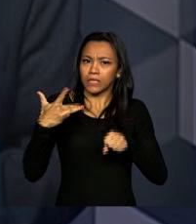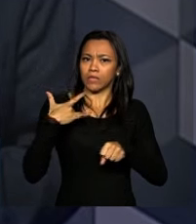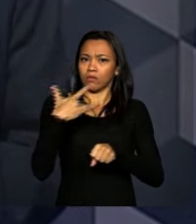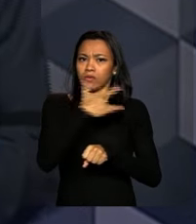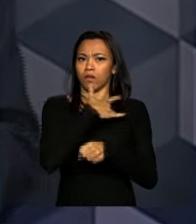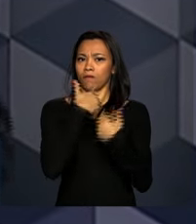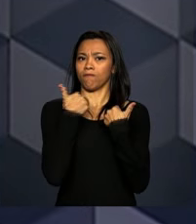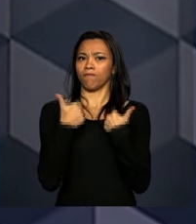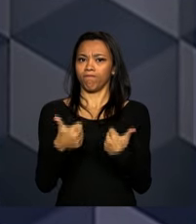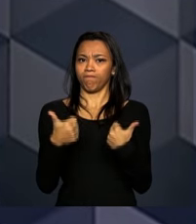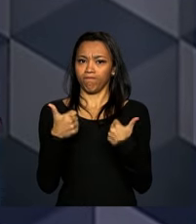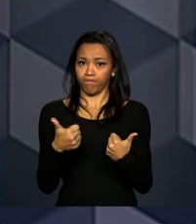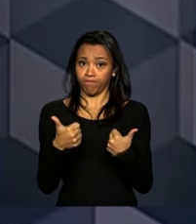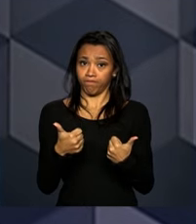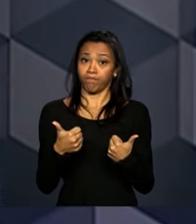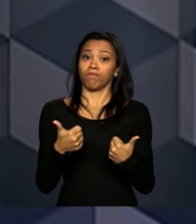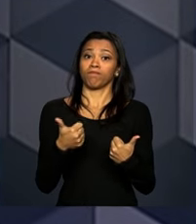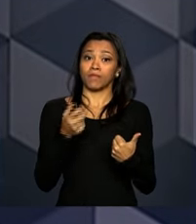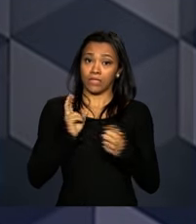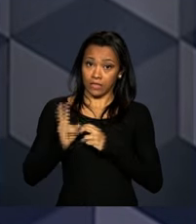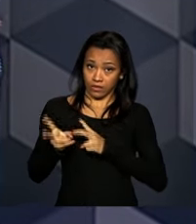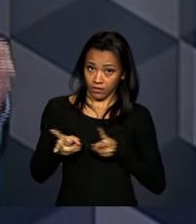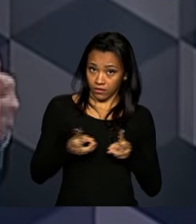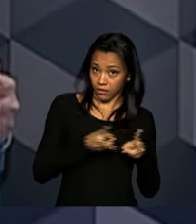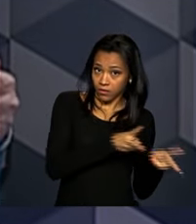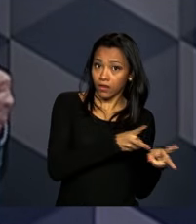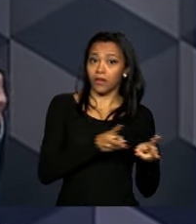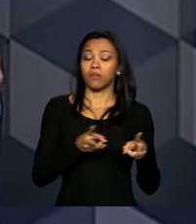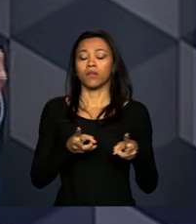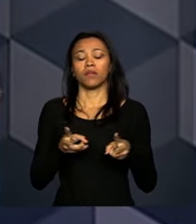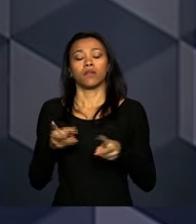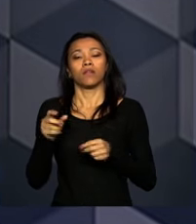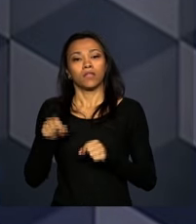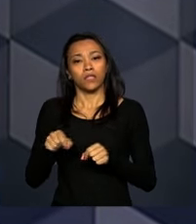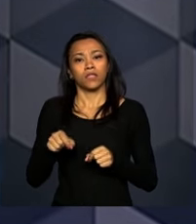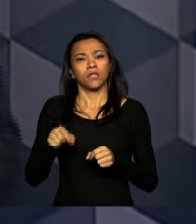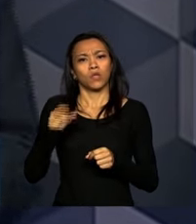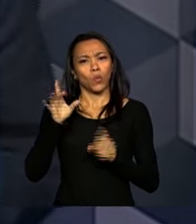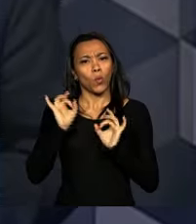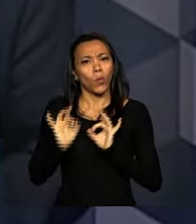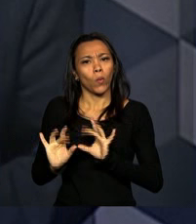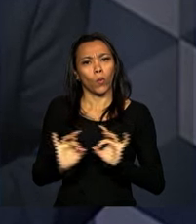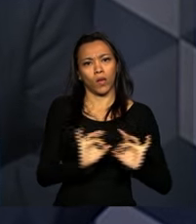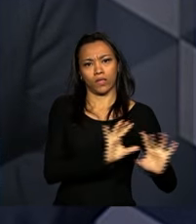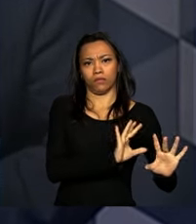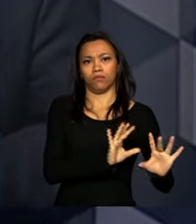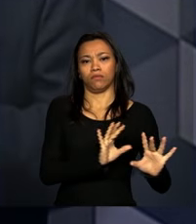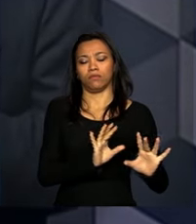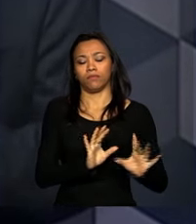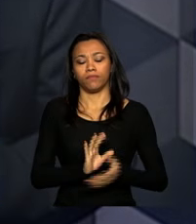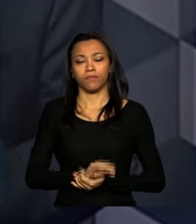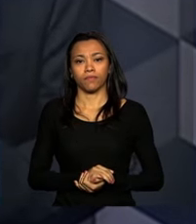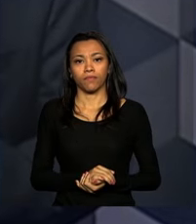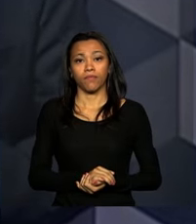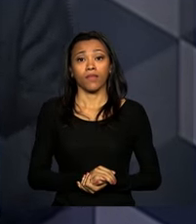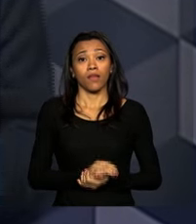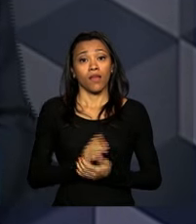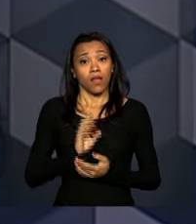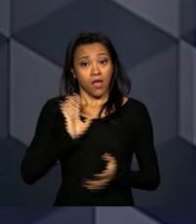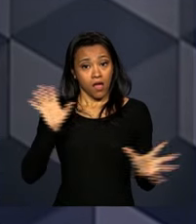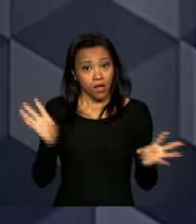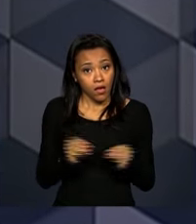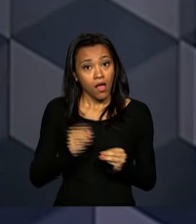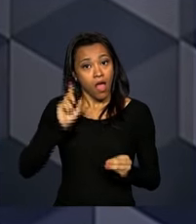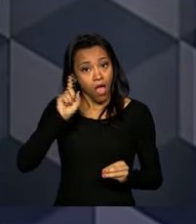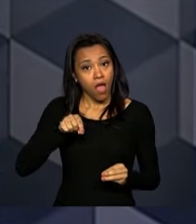saudável, com regularidade, quantidade e qualidade. Nesse sentido, eu considero